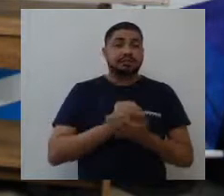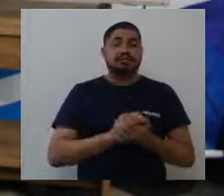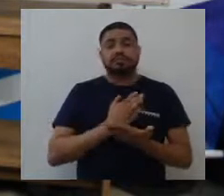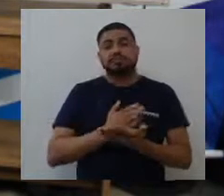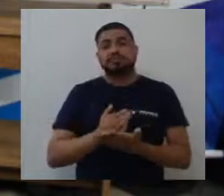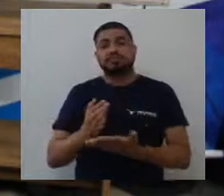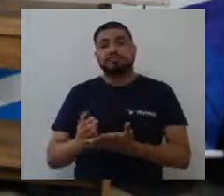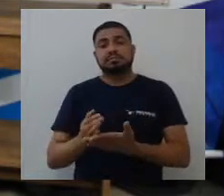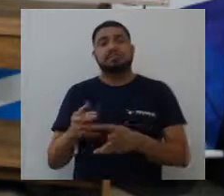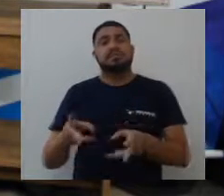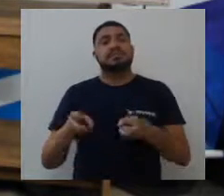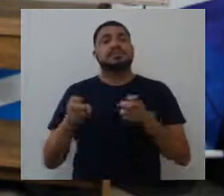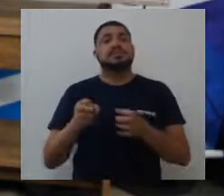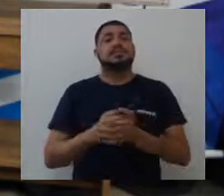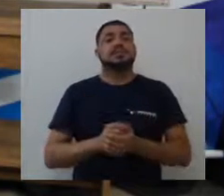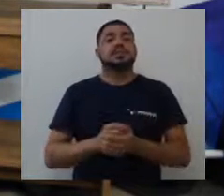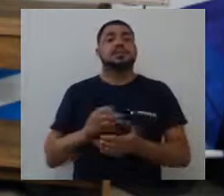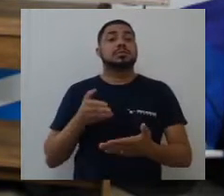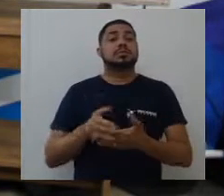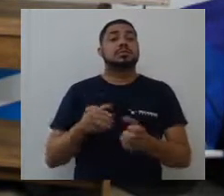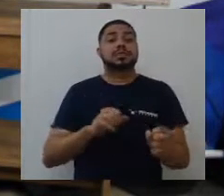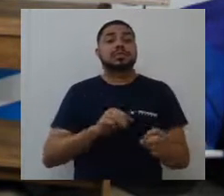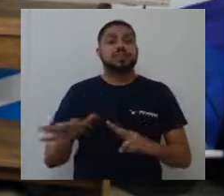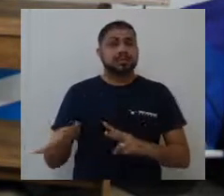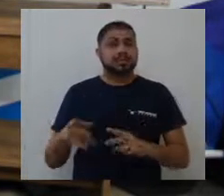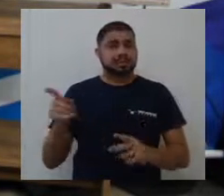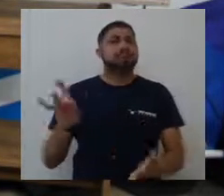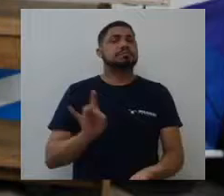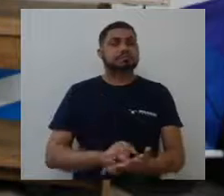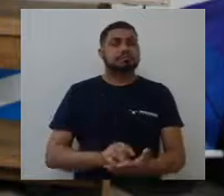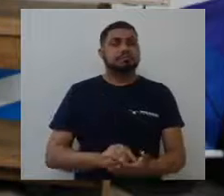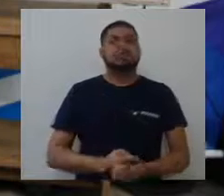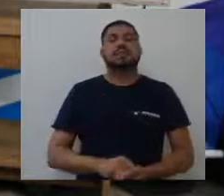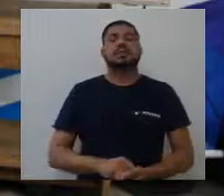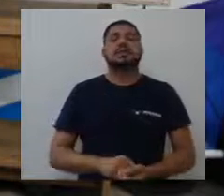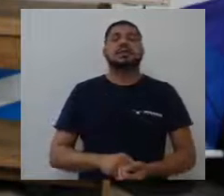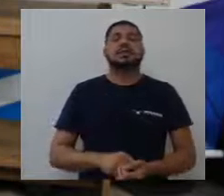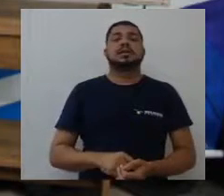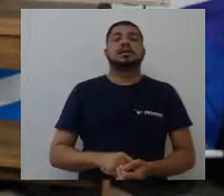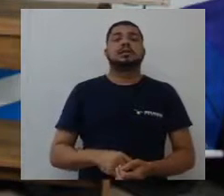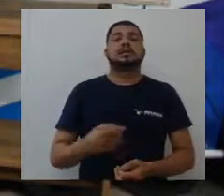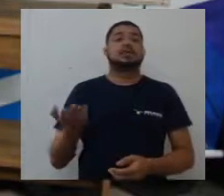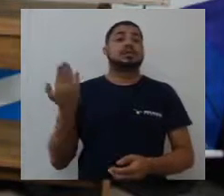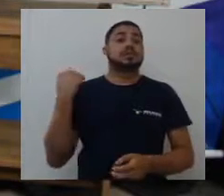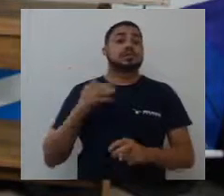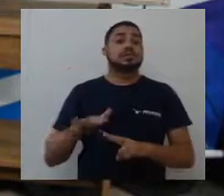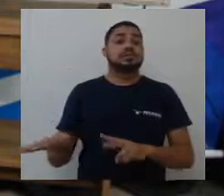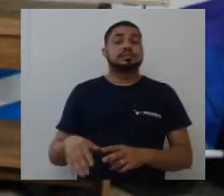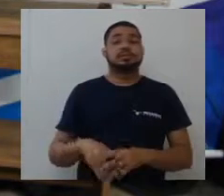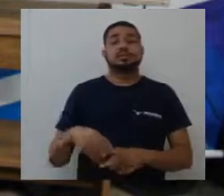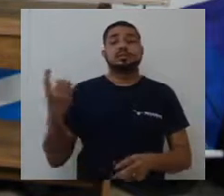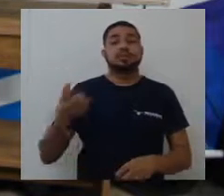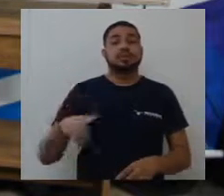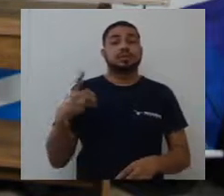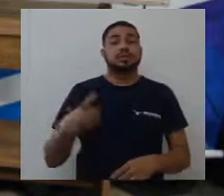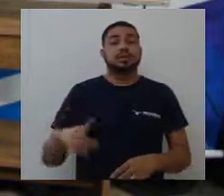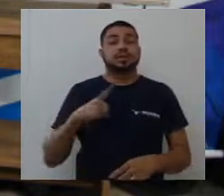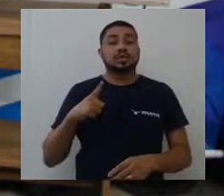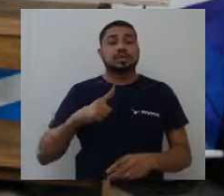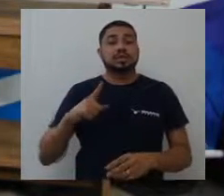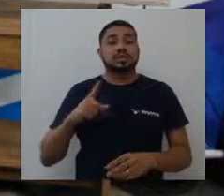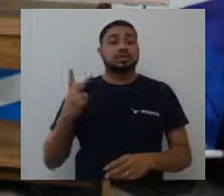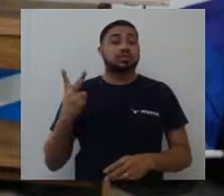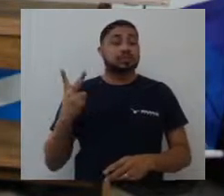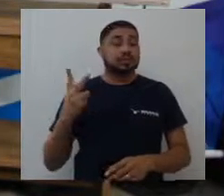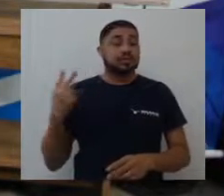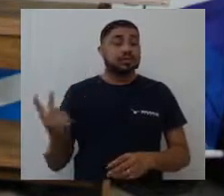que na última semana, o dólar, isso aqui é real, tá, gente? Na última semana, o dólar sofreu 2 valorizações